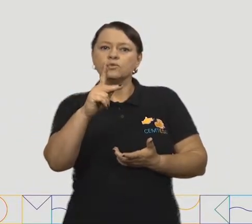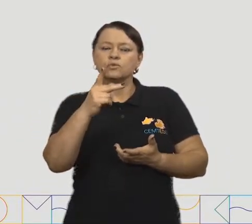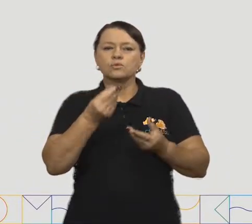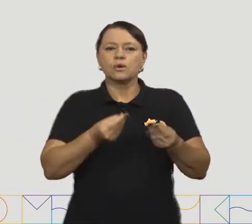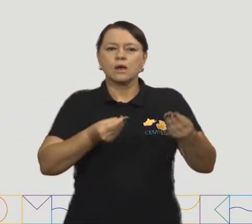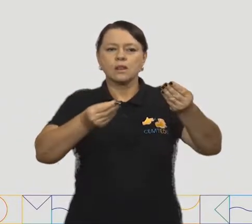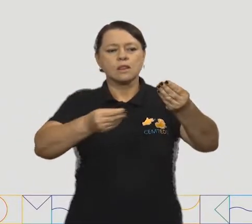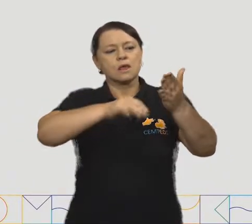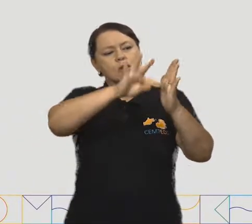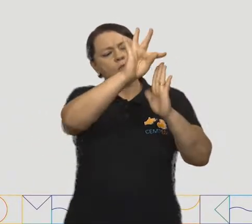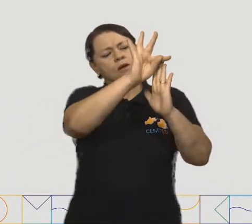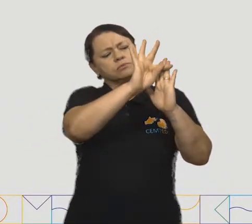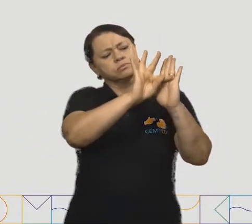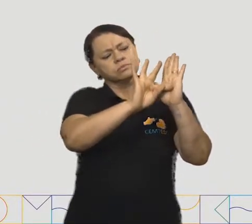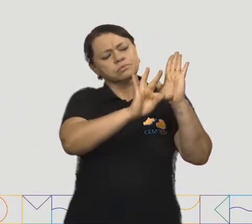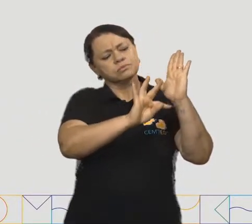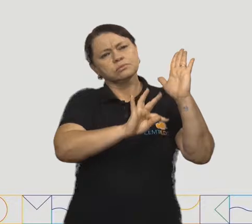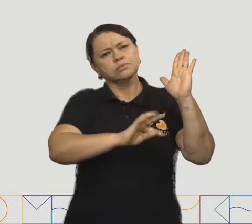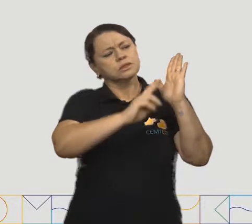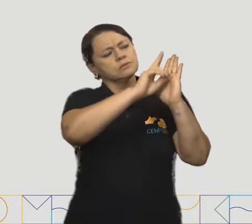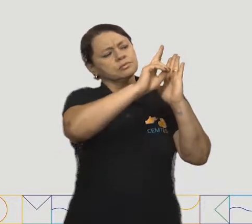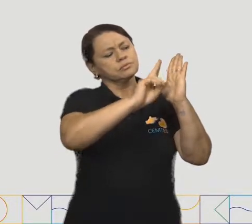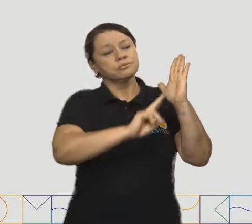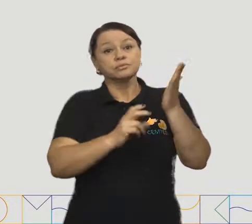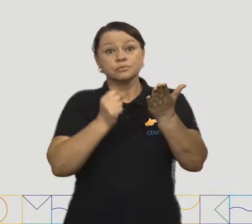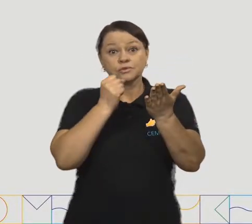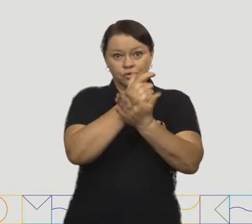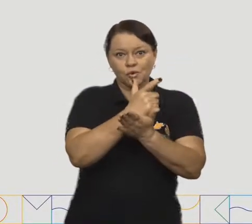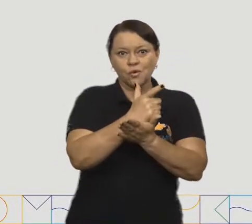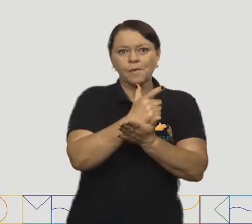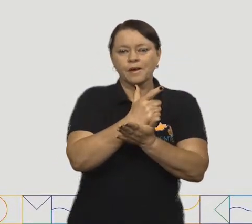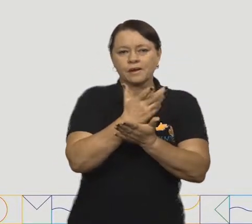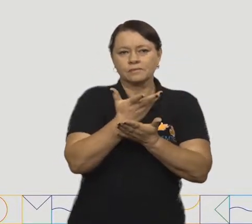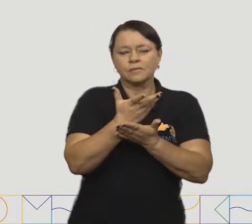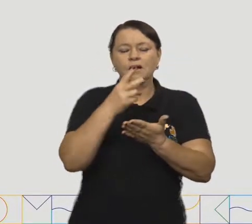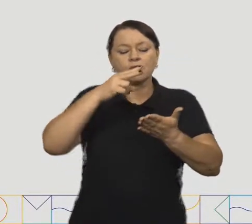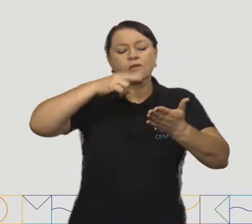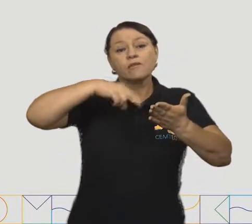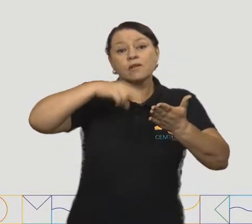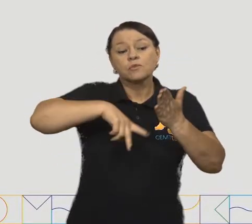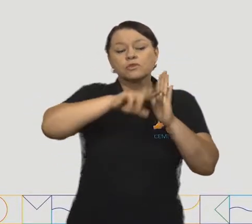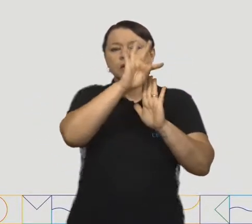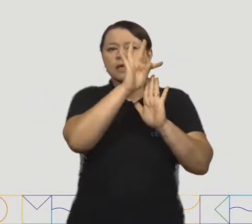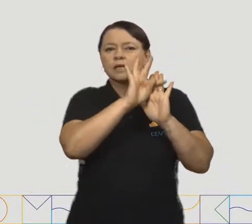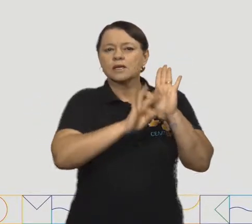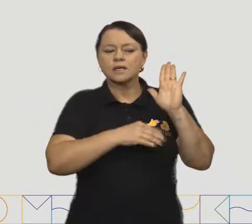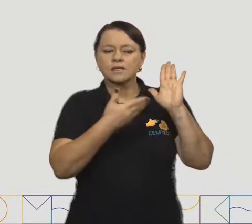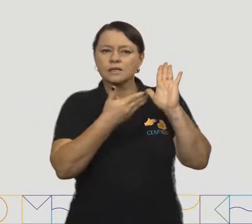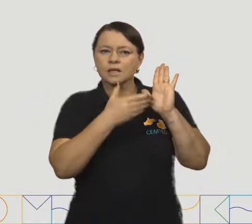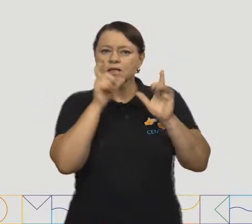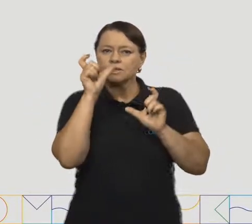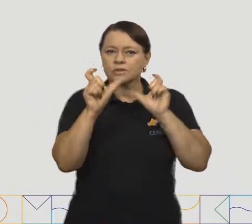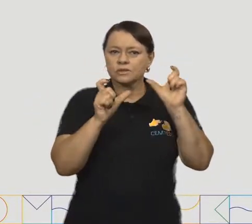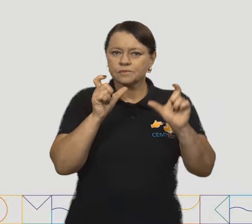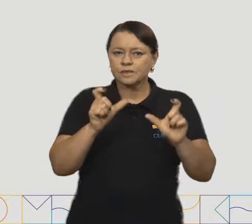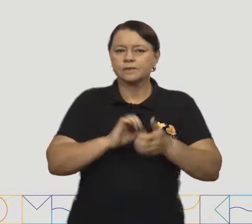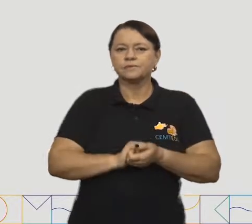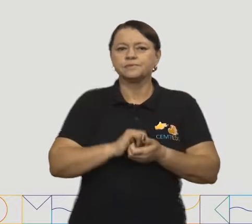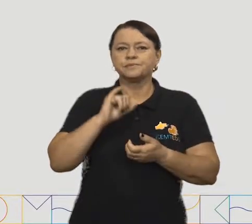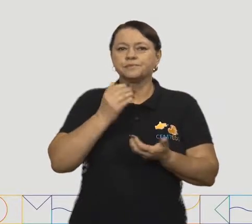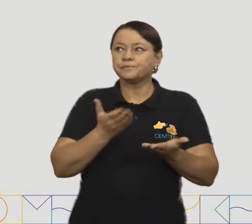Não existem apenas palavras oxítonas na língua portuguesa. Existe uma outra classificação. Então, fique por